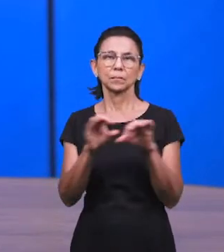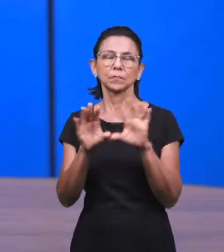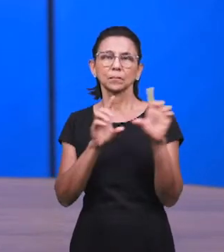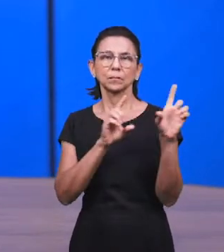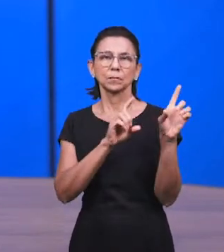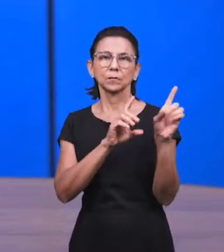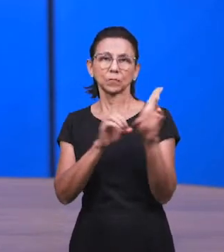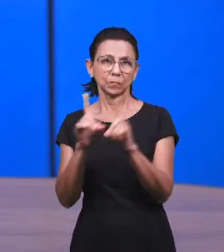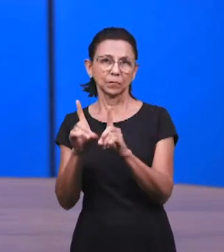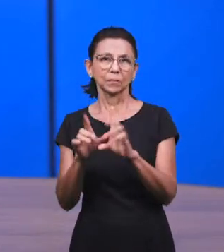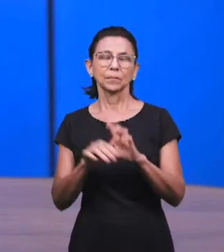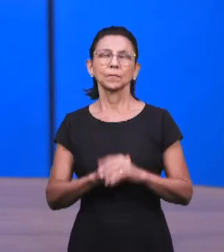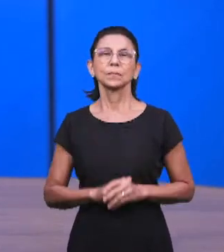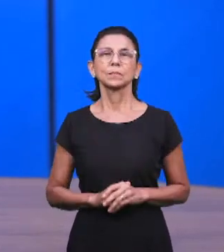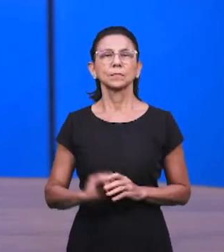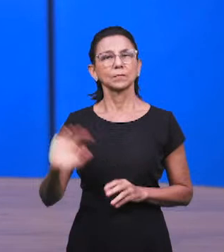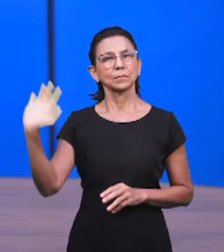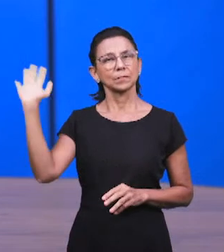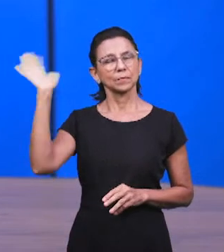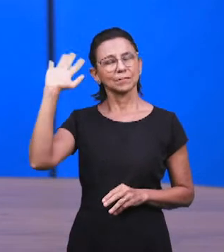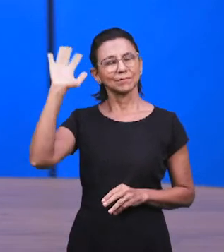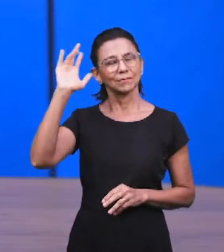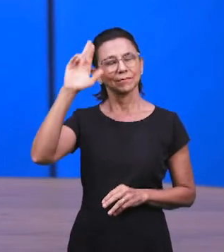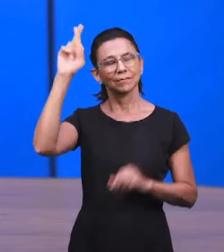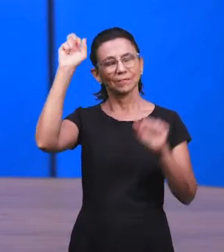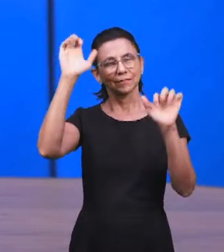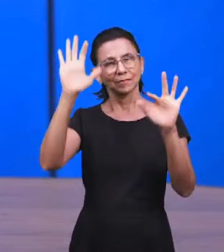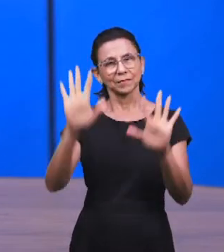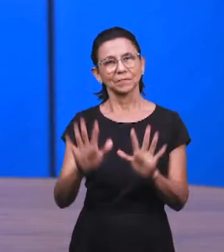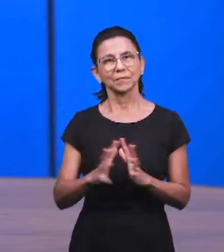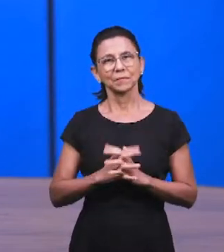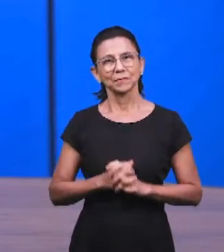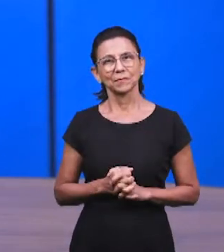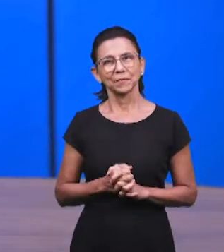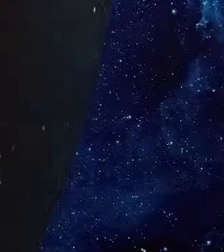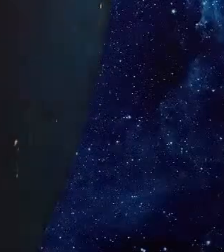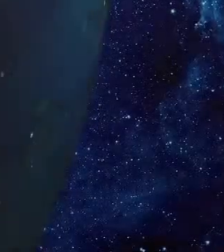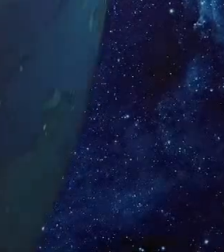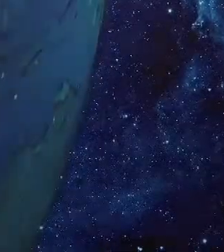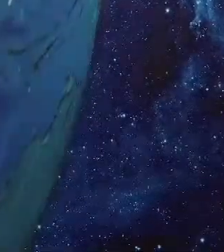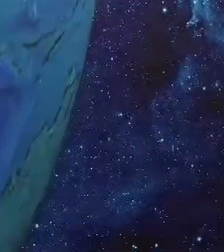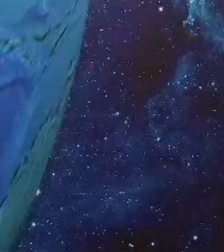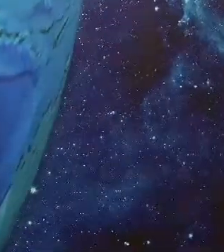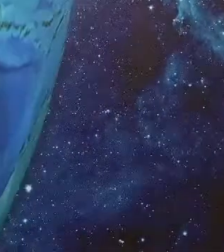doutrinário para as nossas vidas. Até lá, então, que Deus abençoe, a paz do Senhor.